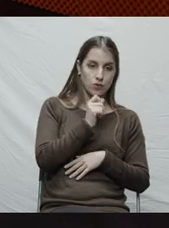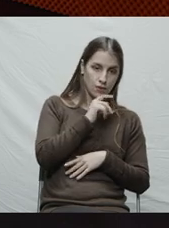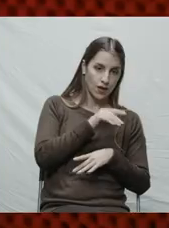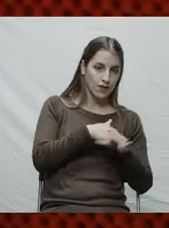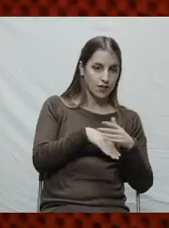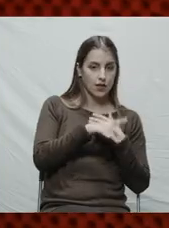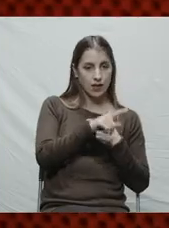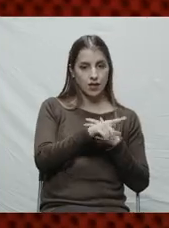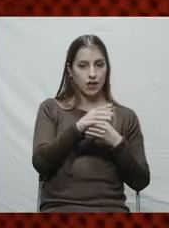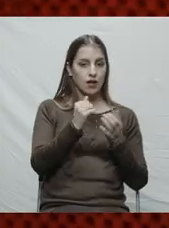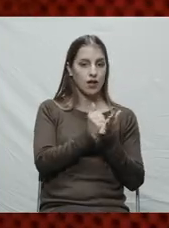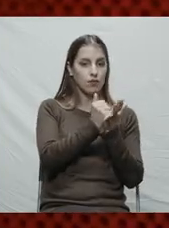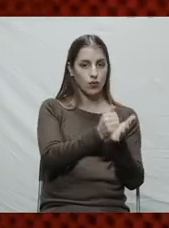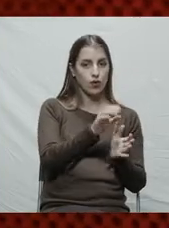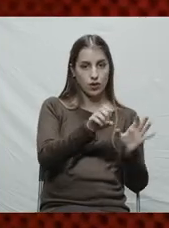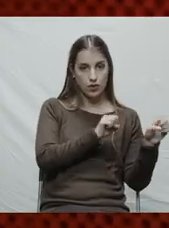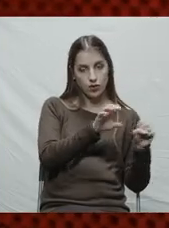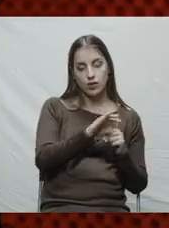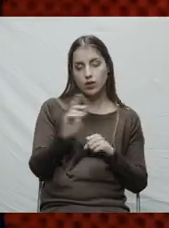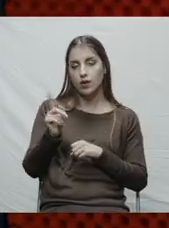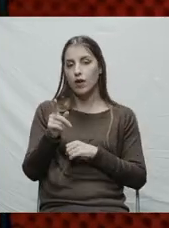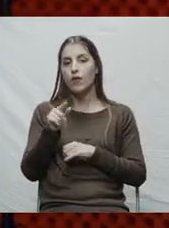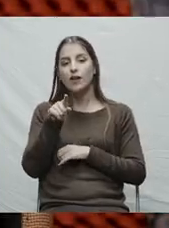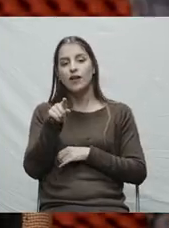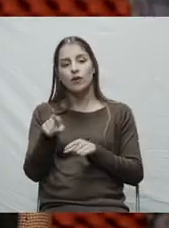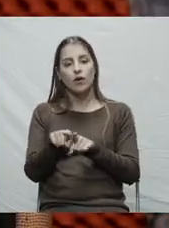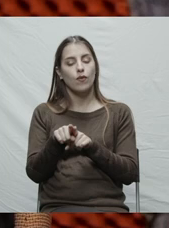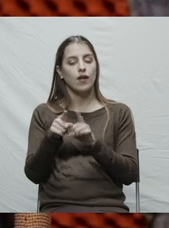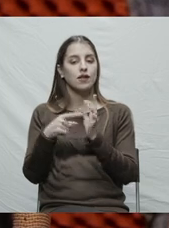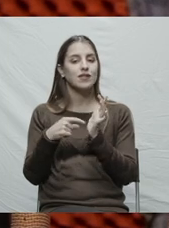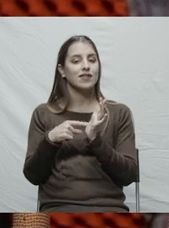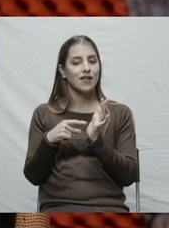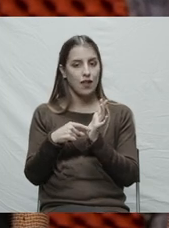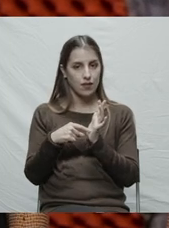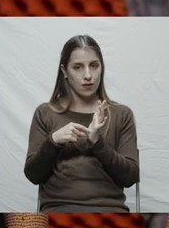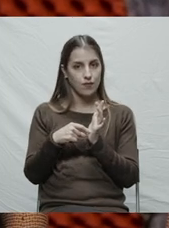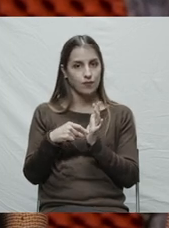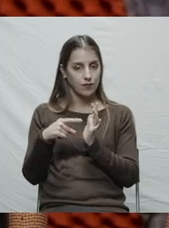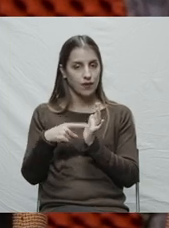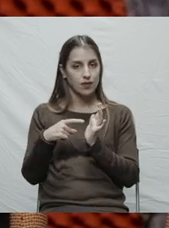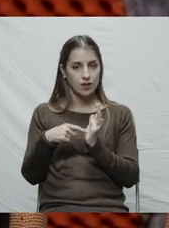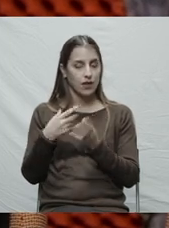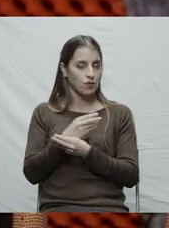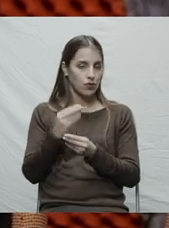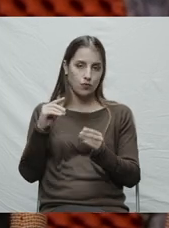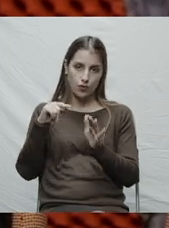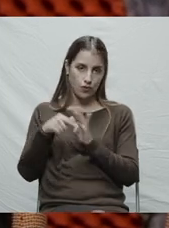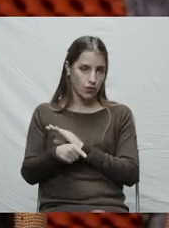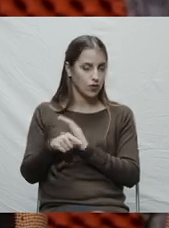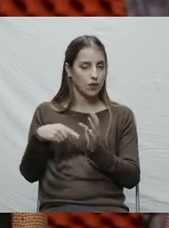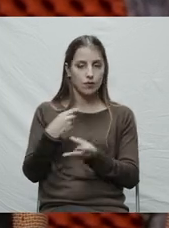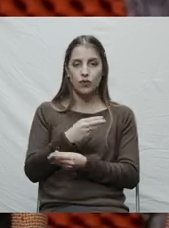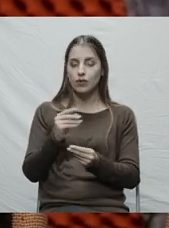Há uma aqui um possibilidade, percebes? apoio, vou fazer esta Não, aquilo candidatura. teria que ser uma necessidade muito profunda,